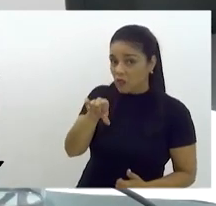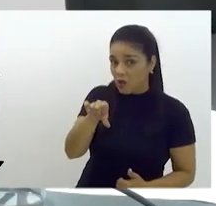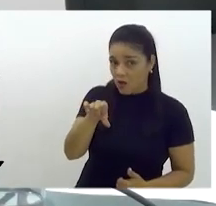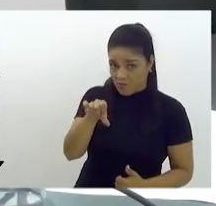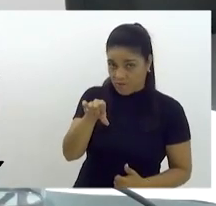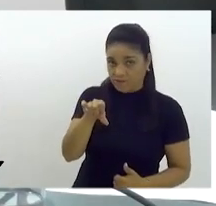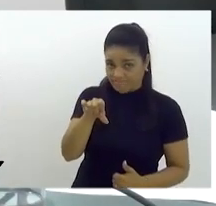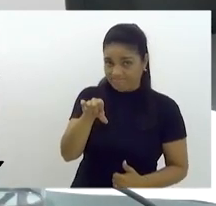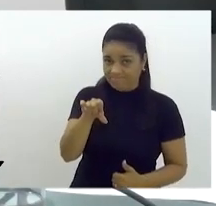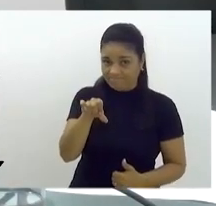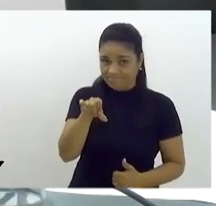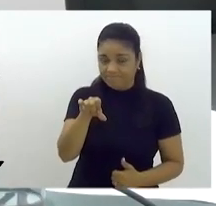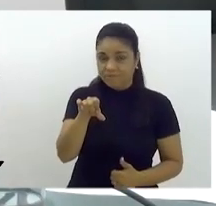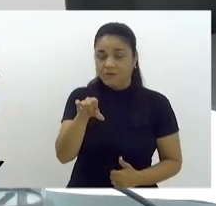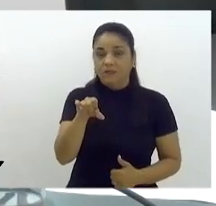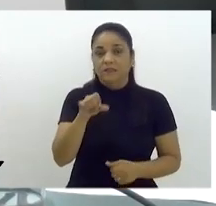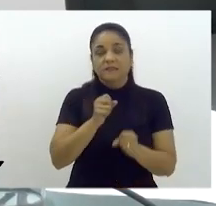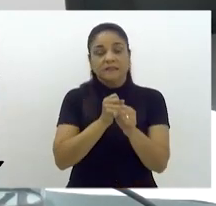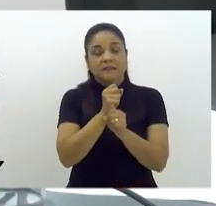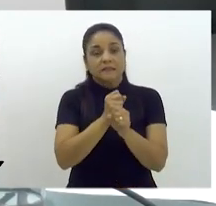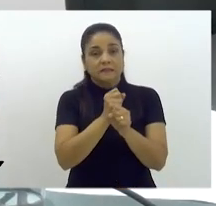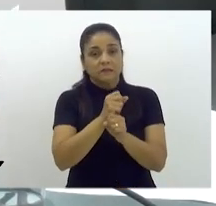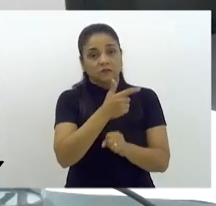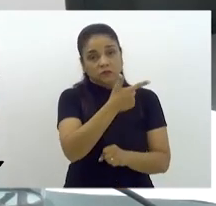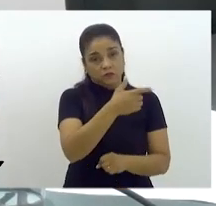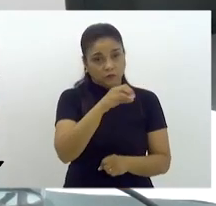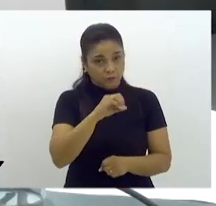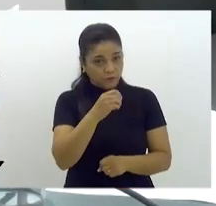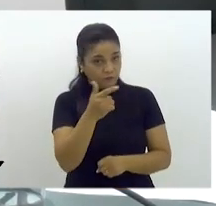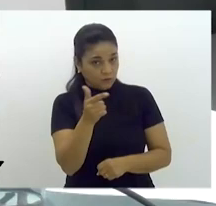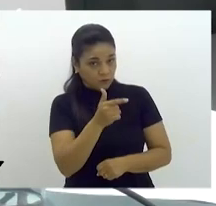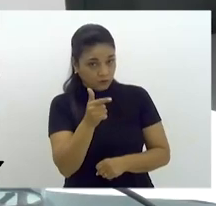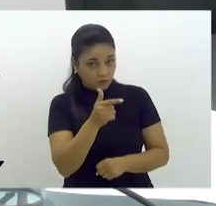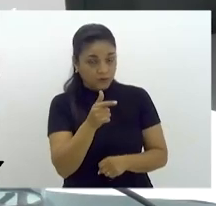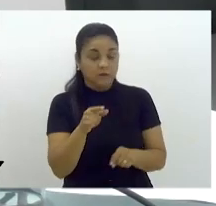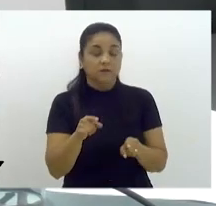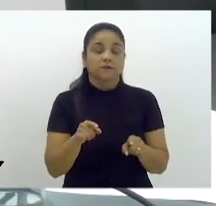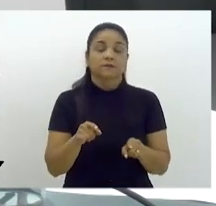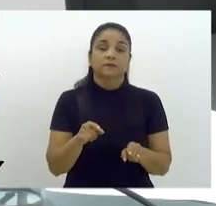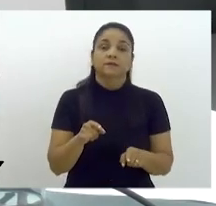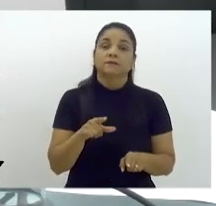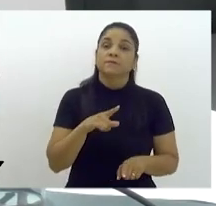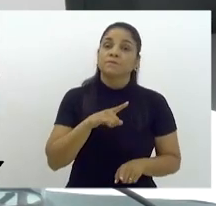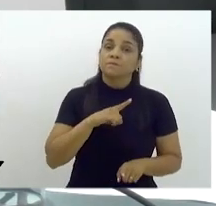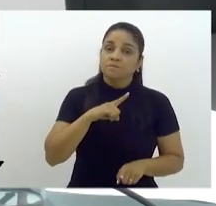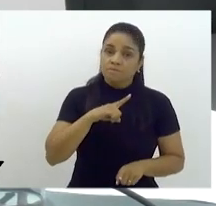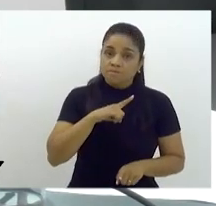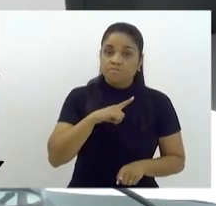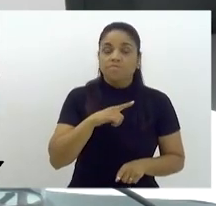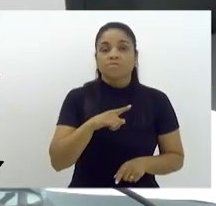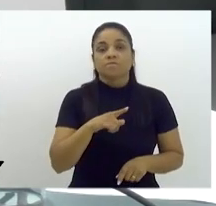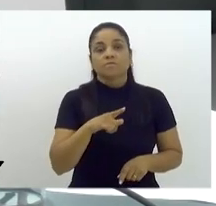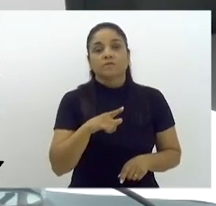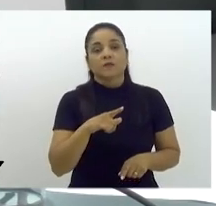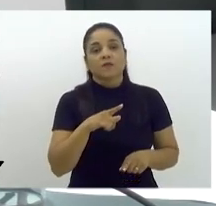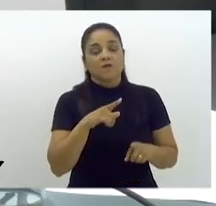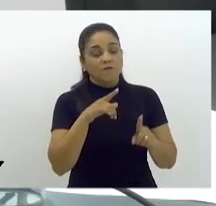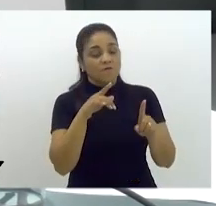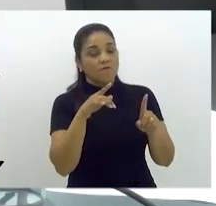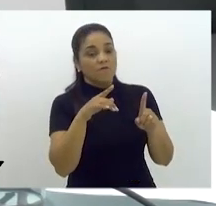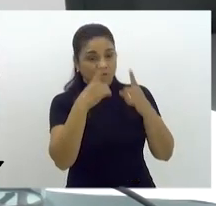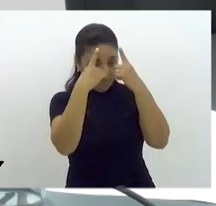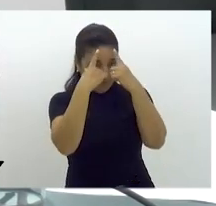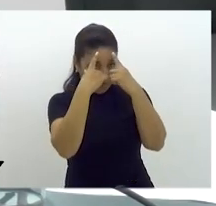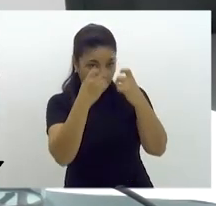todos os todo o ano de 2022 e também né É no caso da violência moral que